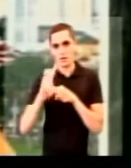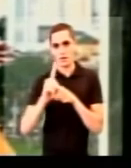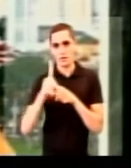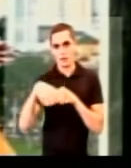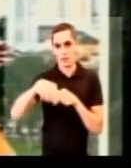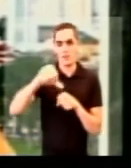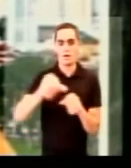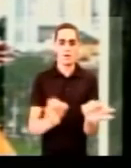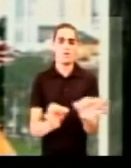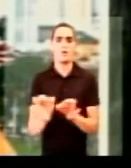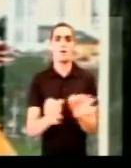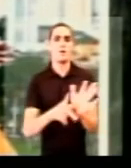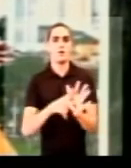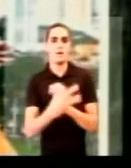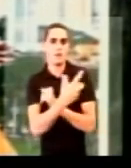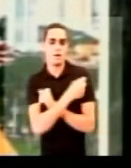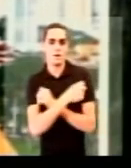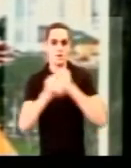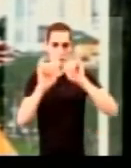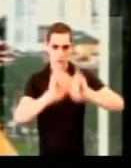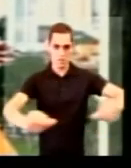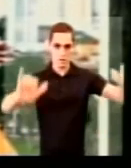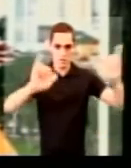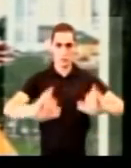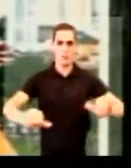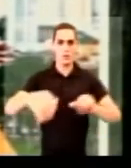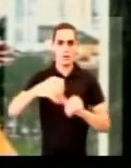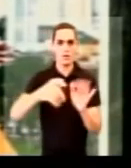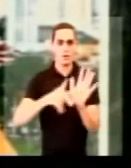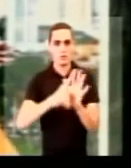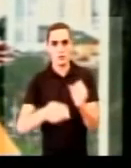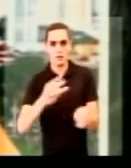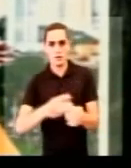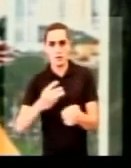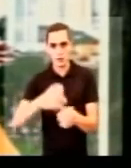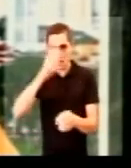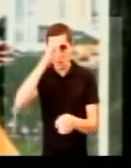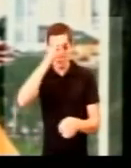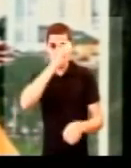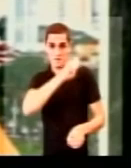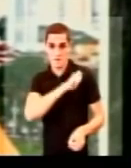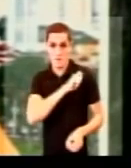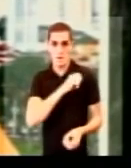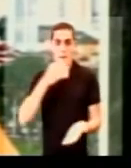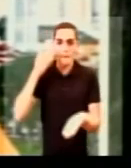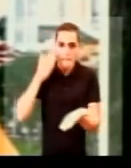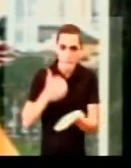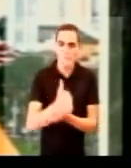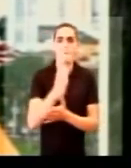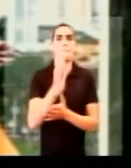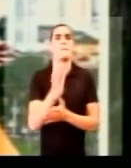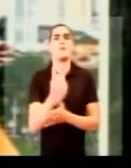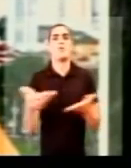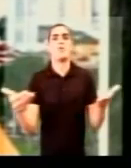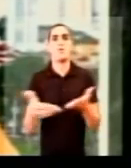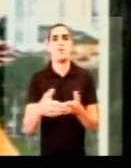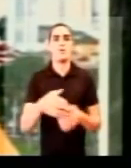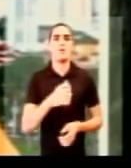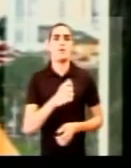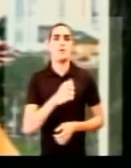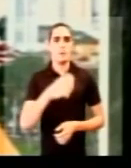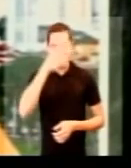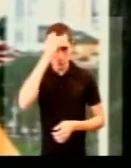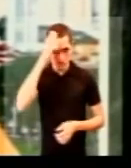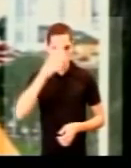de vacinação municipal contra a Covid-19, aprovado hoje pelo prefeito Edinho Araújo. Então, eu agradeço